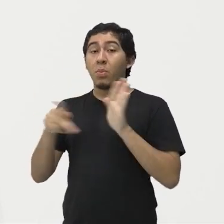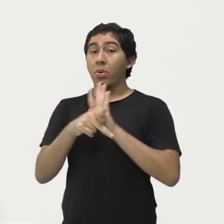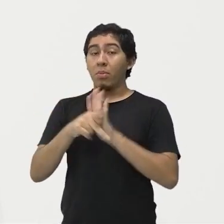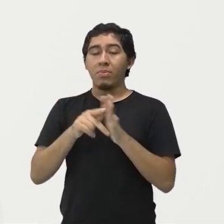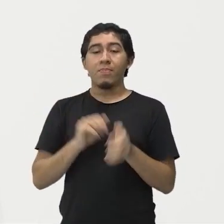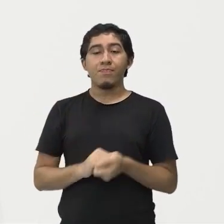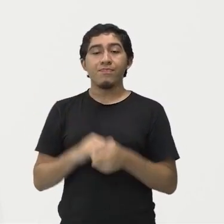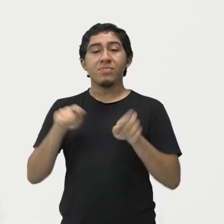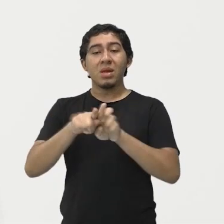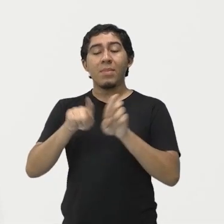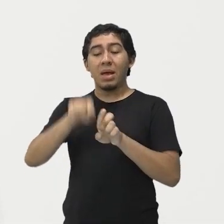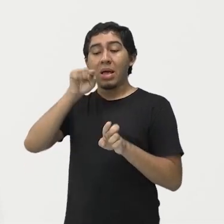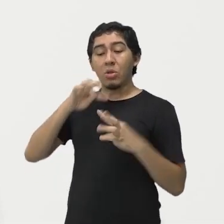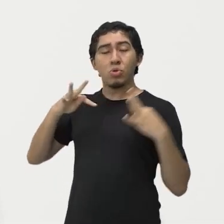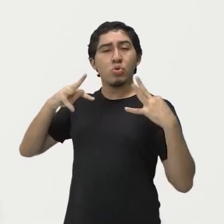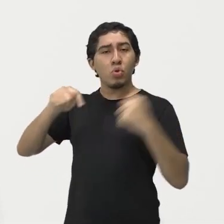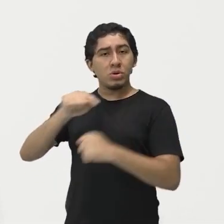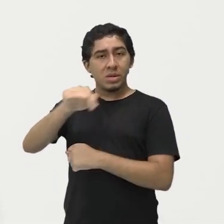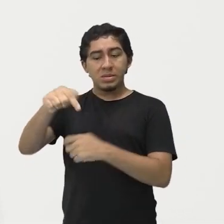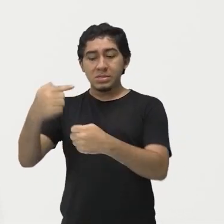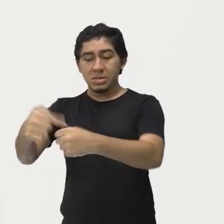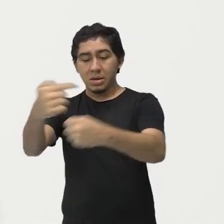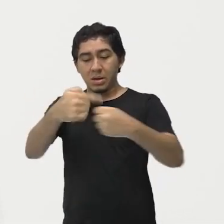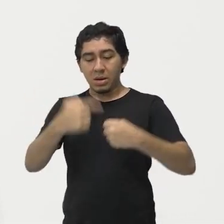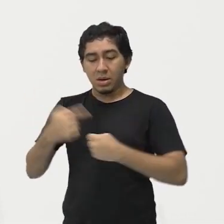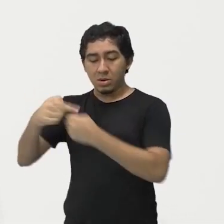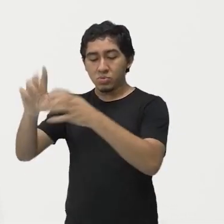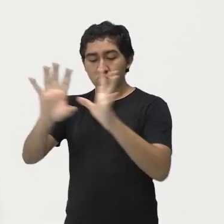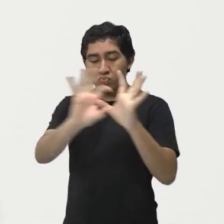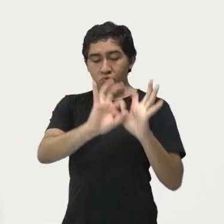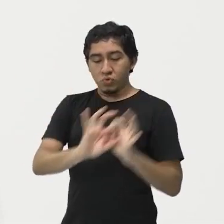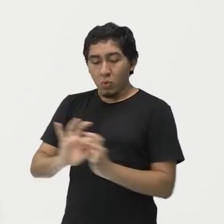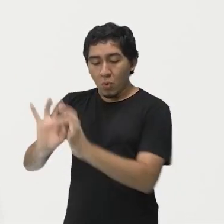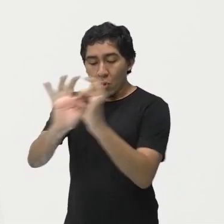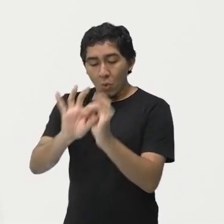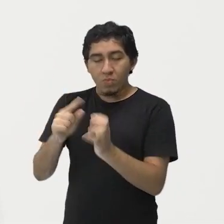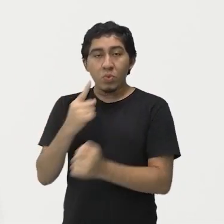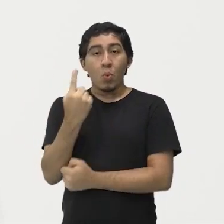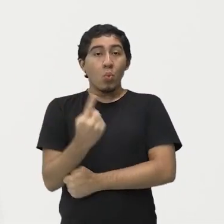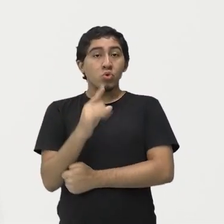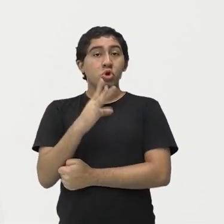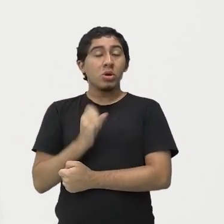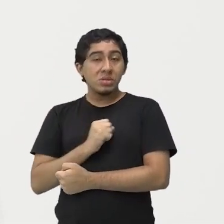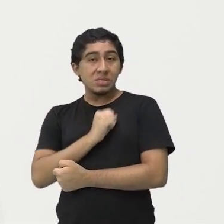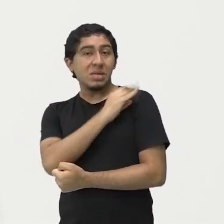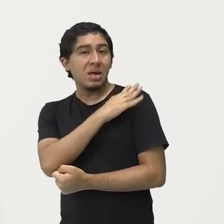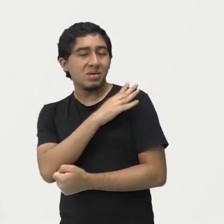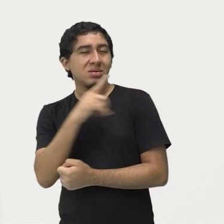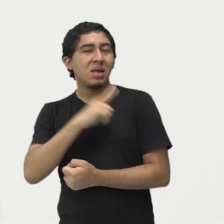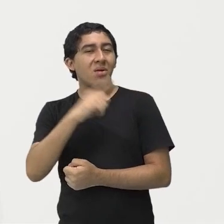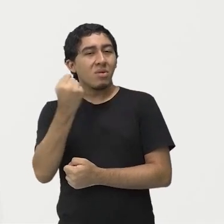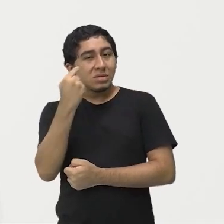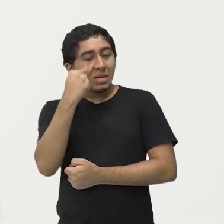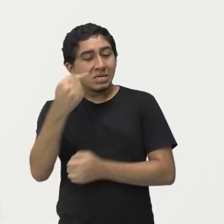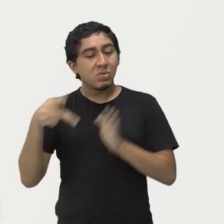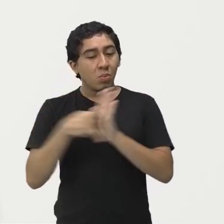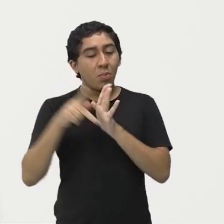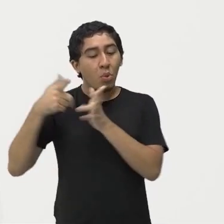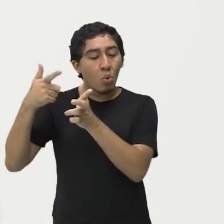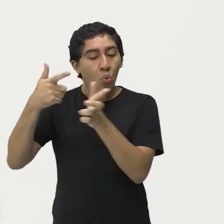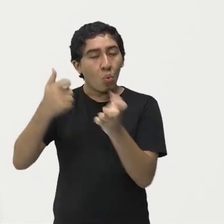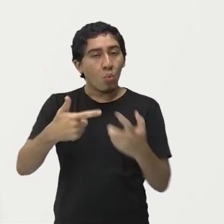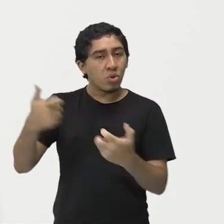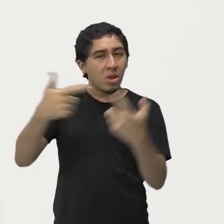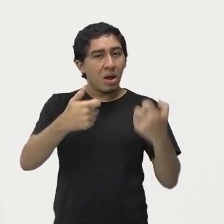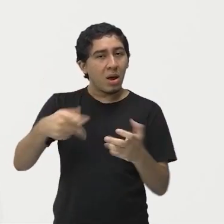se unindo, formando aí um único exército e indo lutar contra os persas. Nós vamos